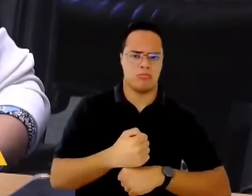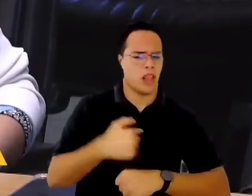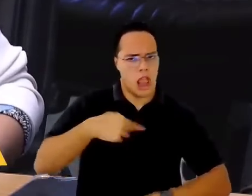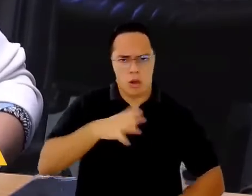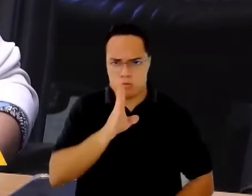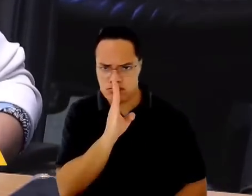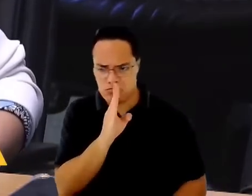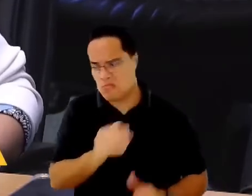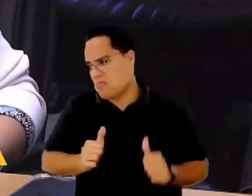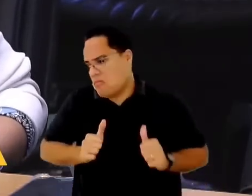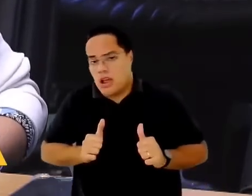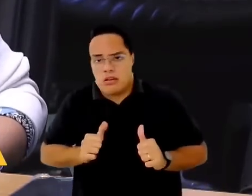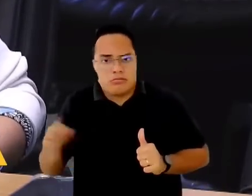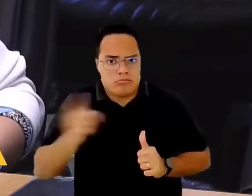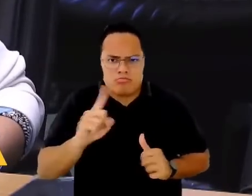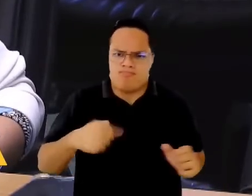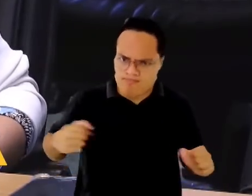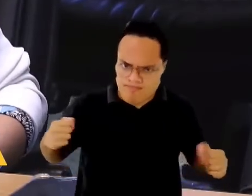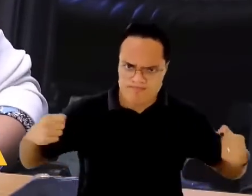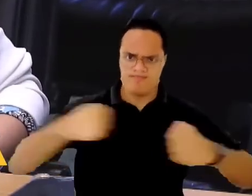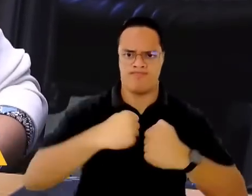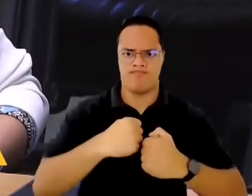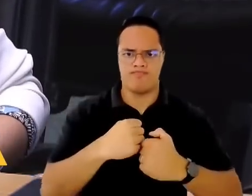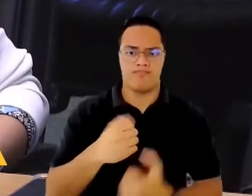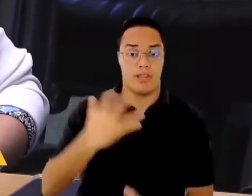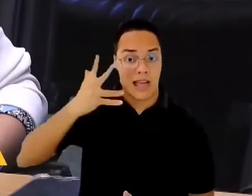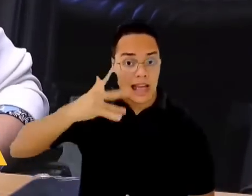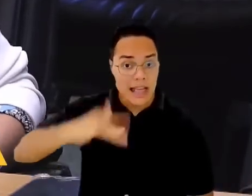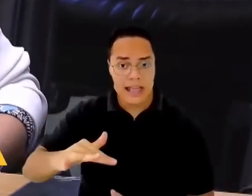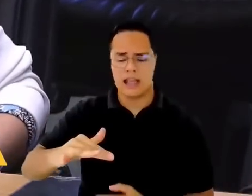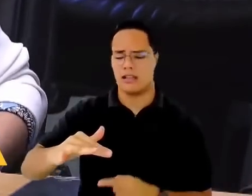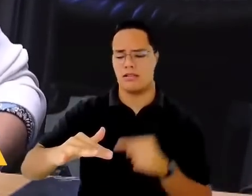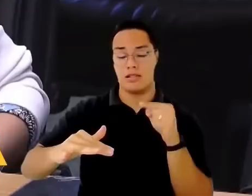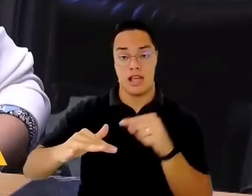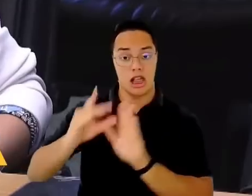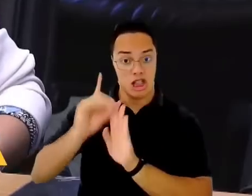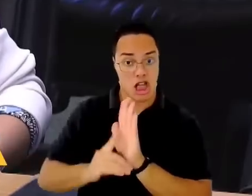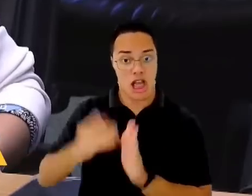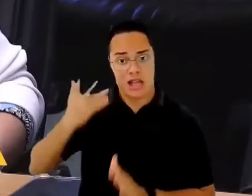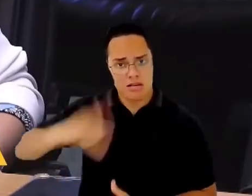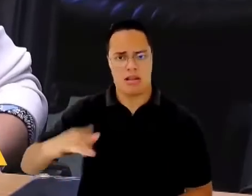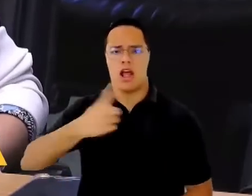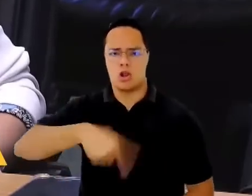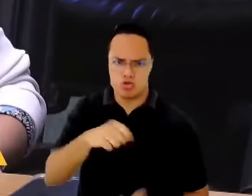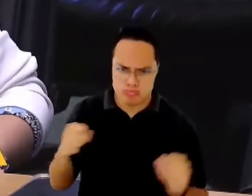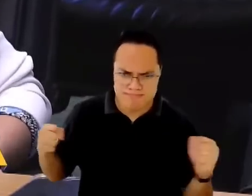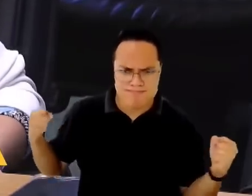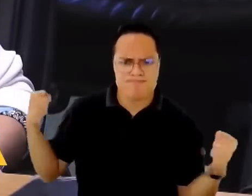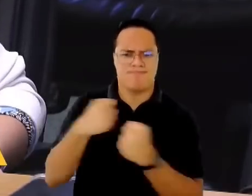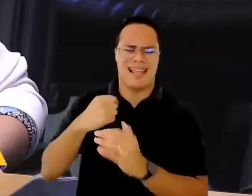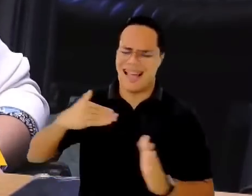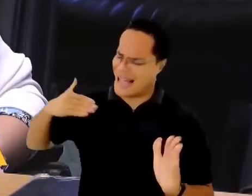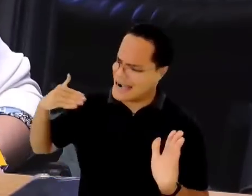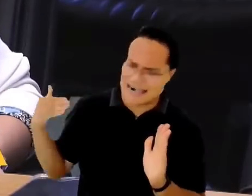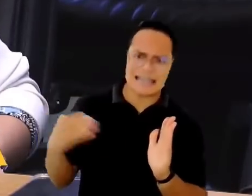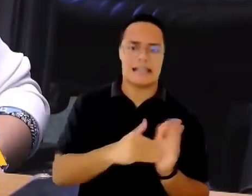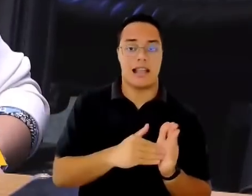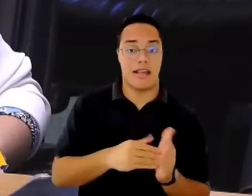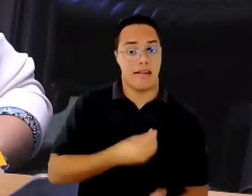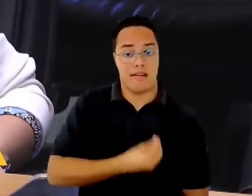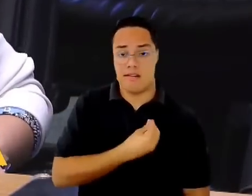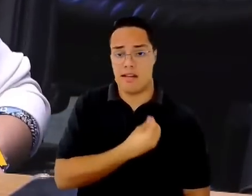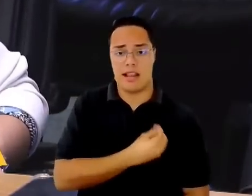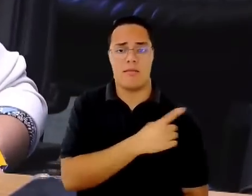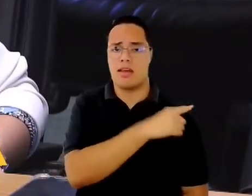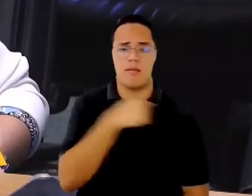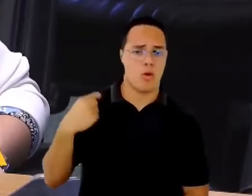criança é criança e essa criança nós vamos defender até a minha vida acabar